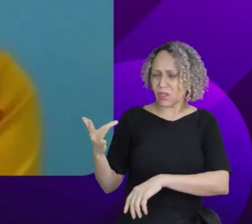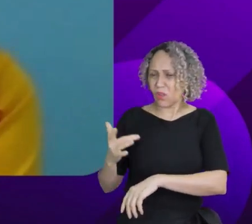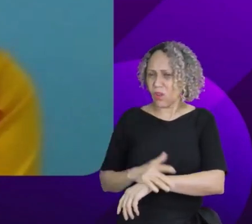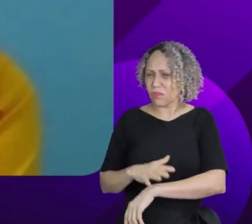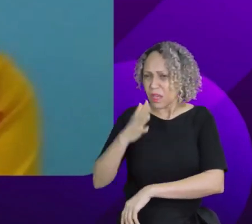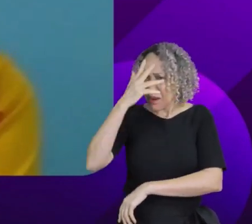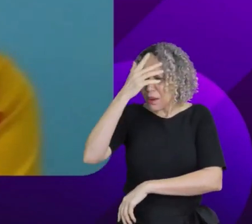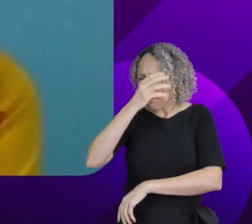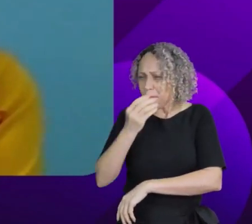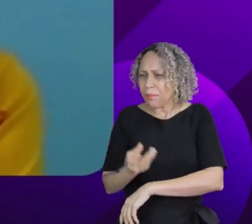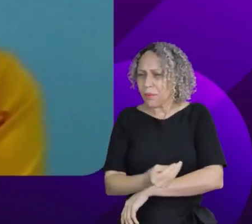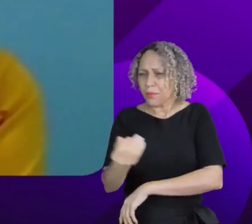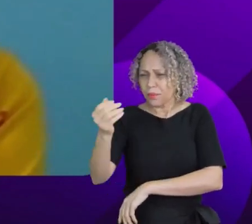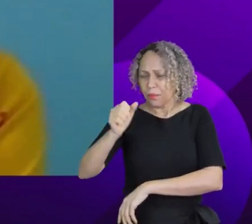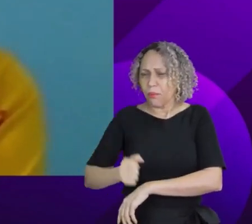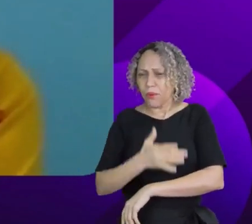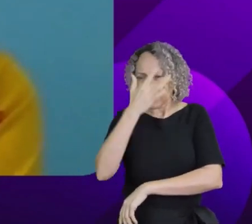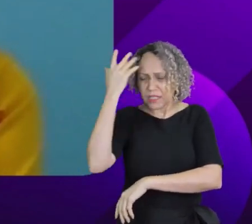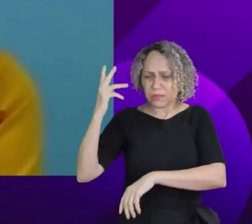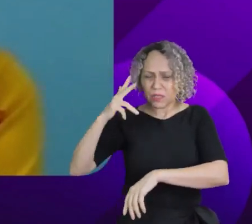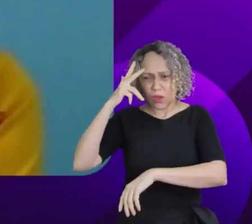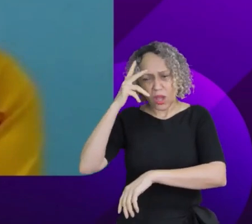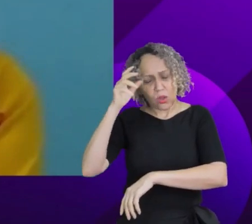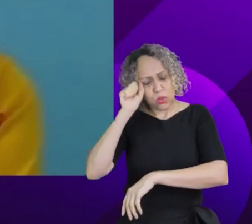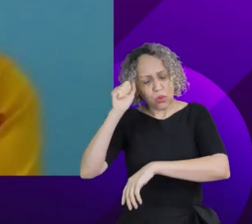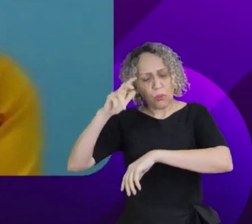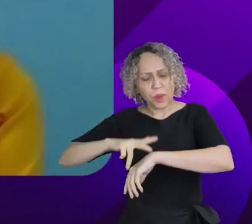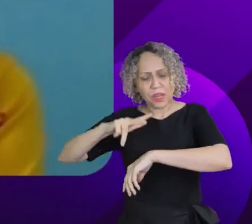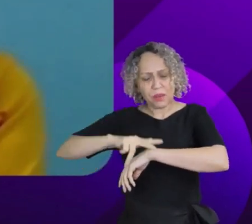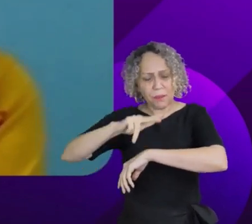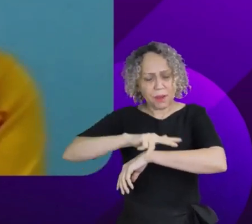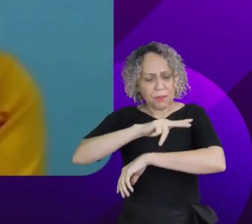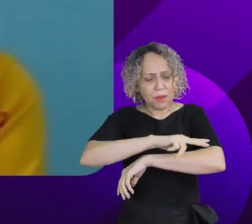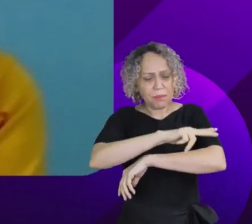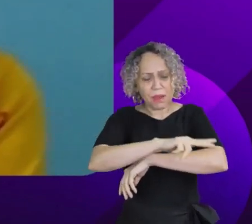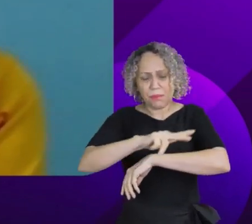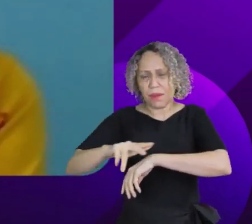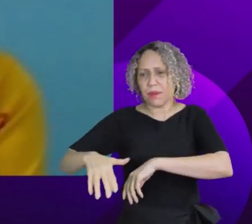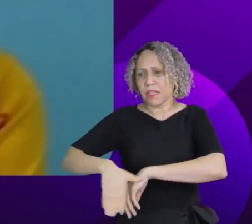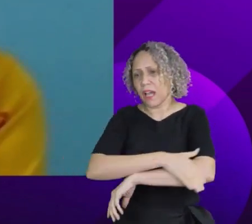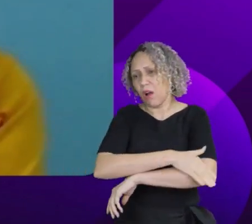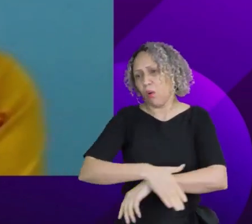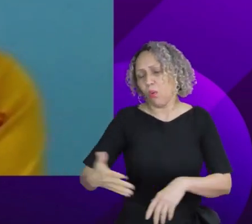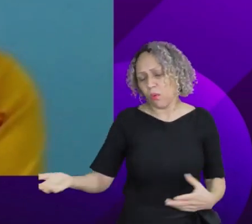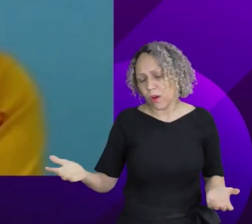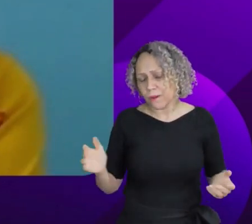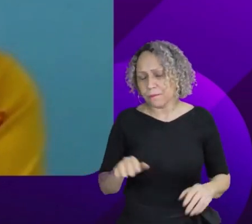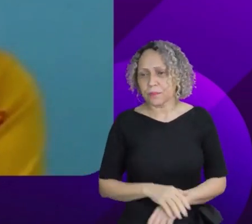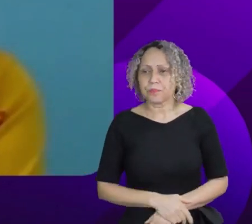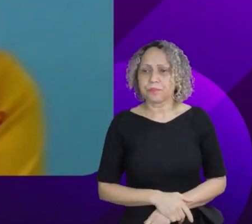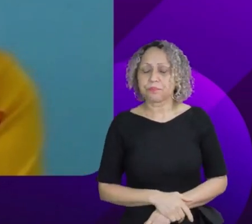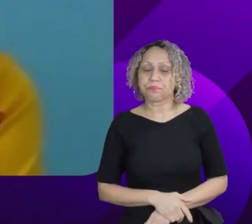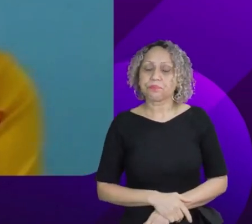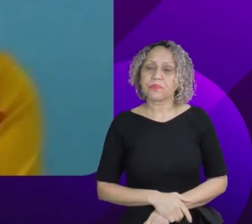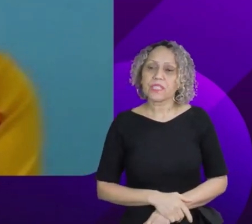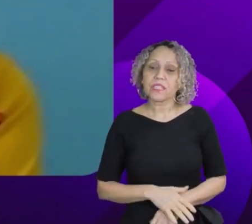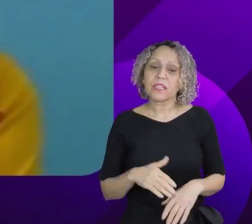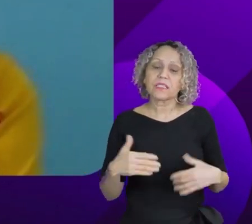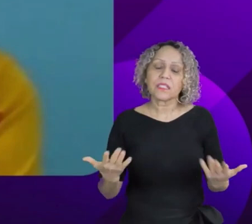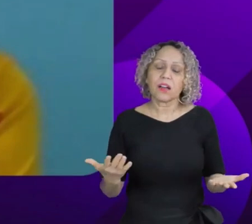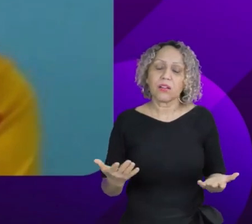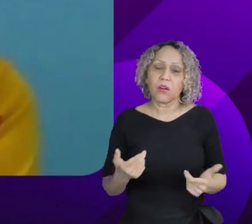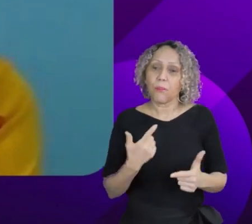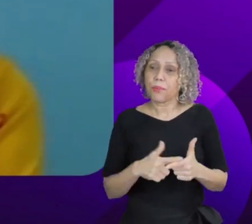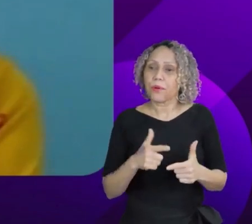aí no pós-pandemia, ou na pandemia, porque continua esse problema, né, da saúde pública, das